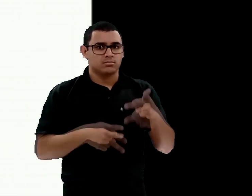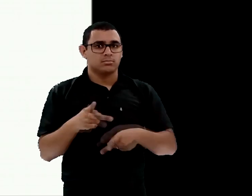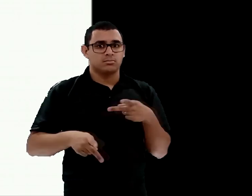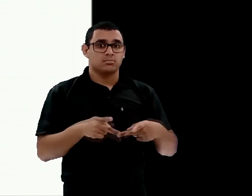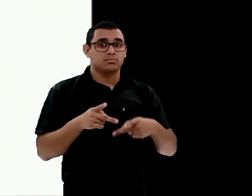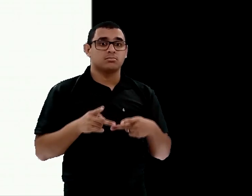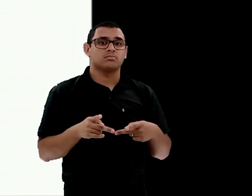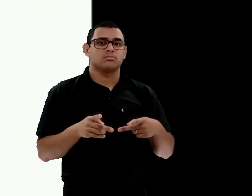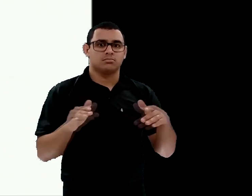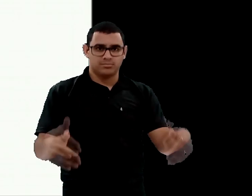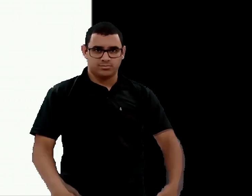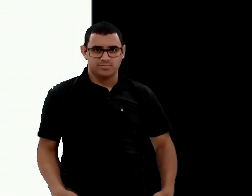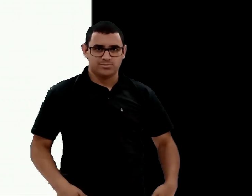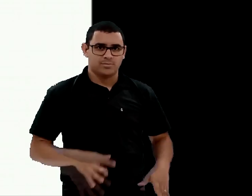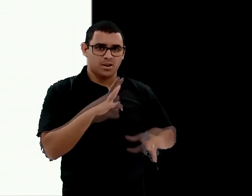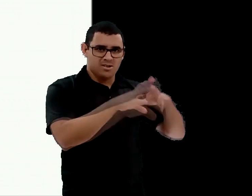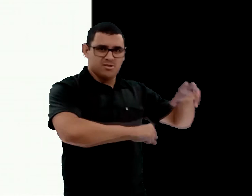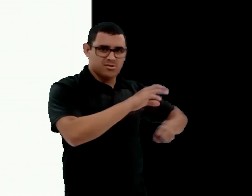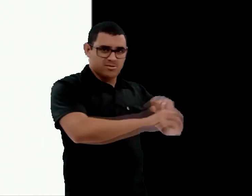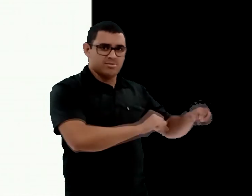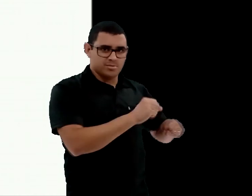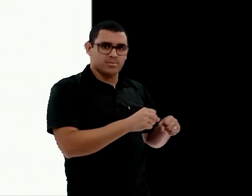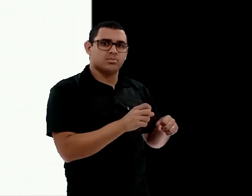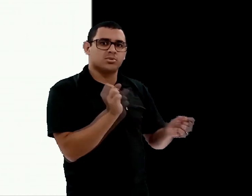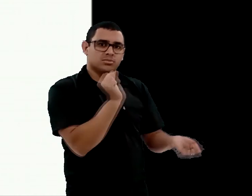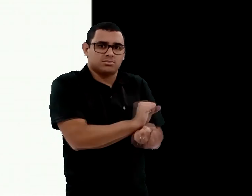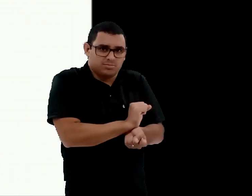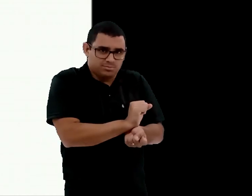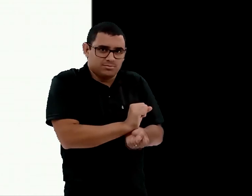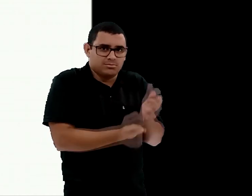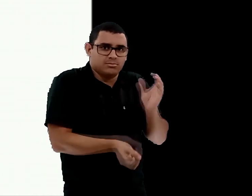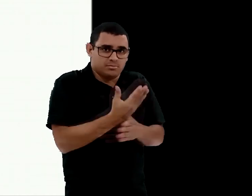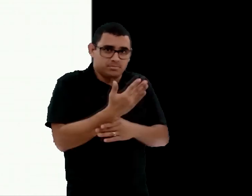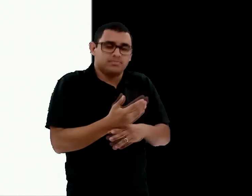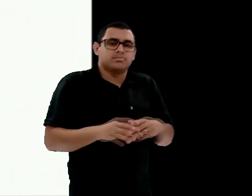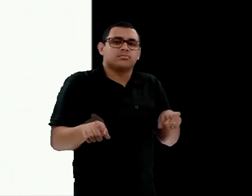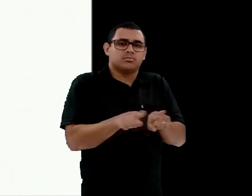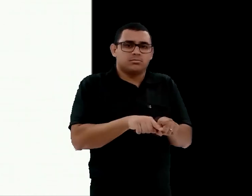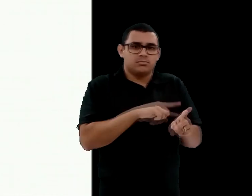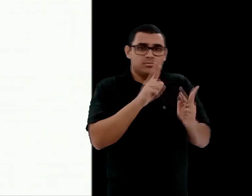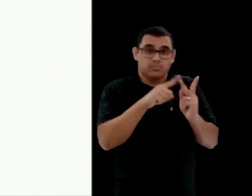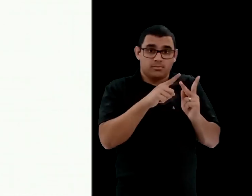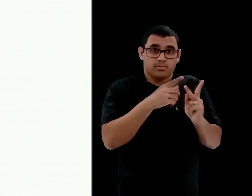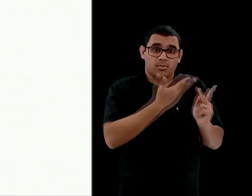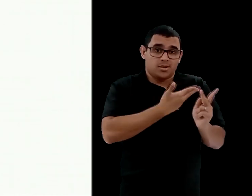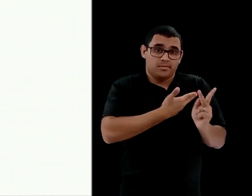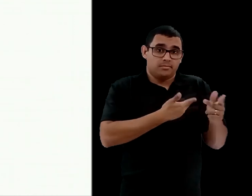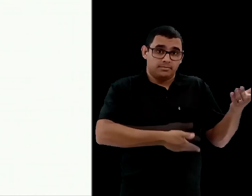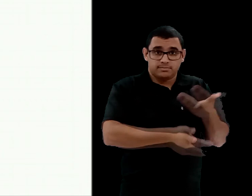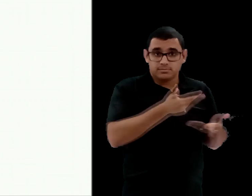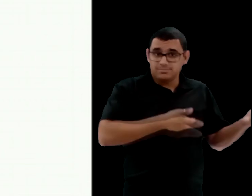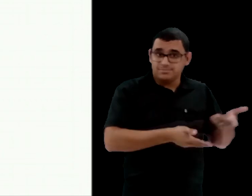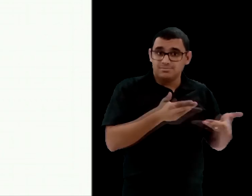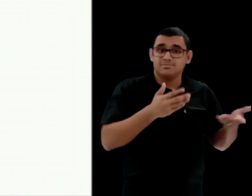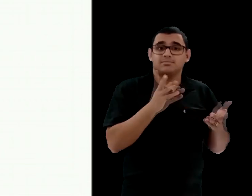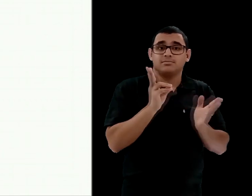Esses povos que eram derrotados, os capturados, eram utilizados no trabalho escravo. Havia também o que eles chamavam de